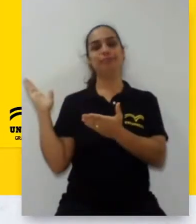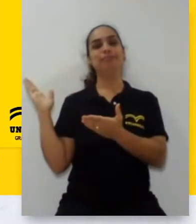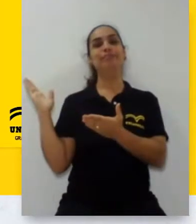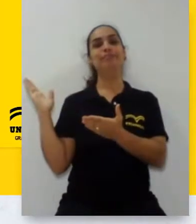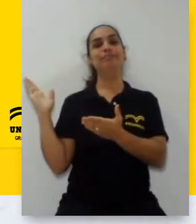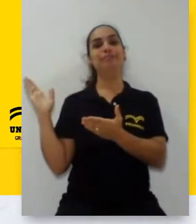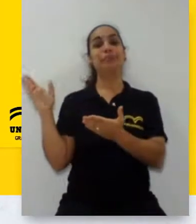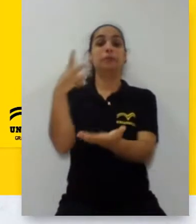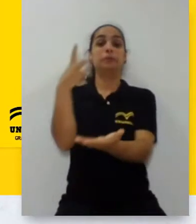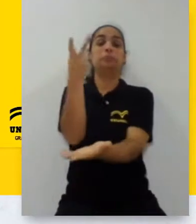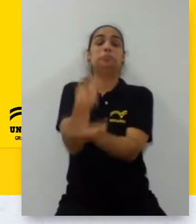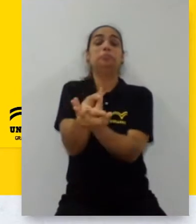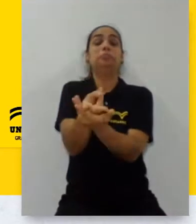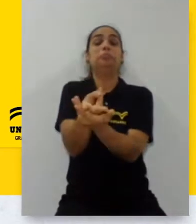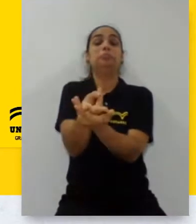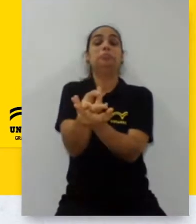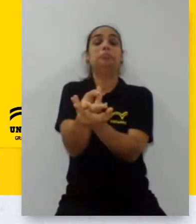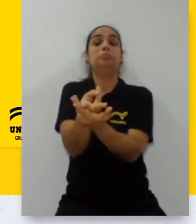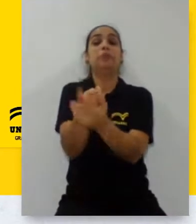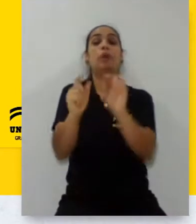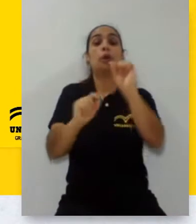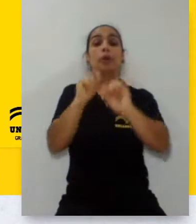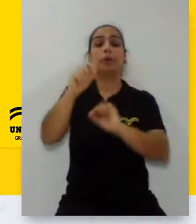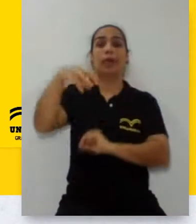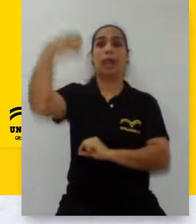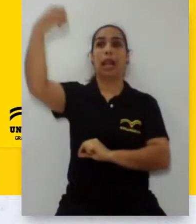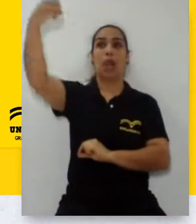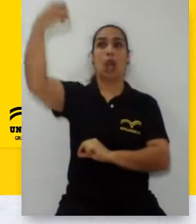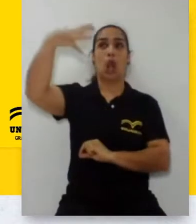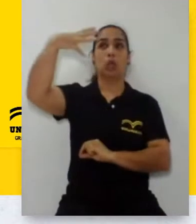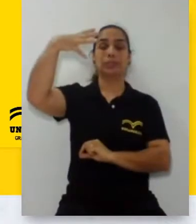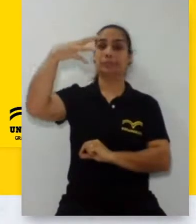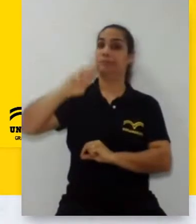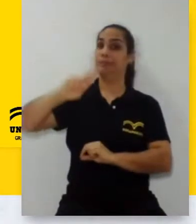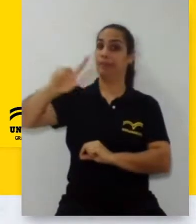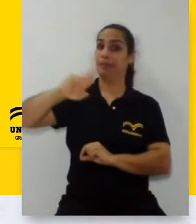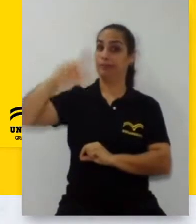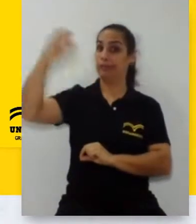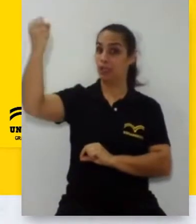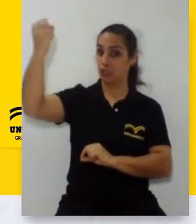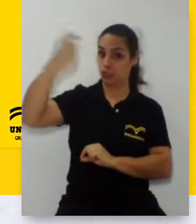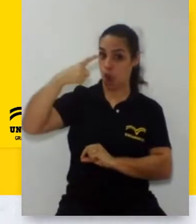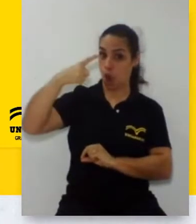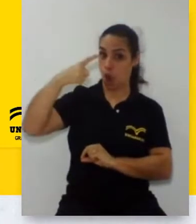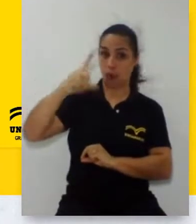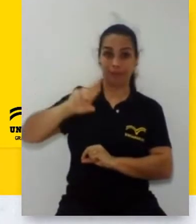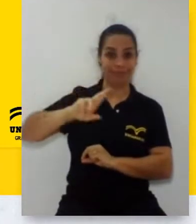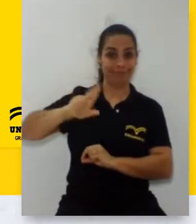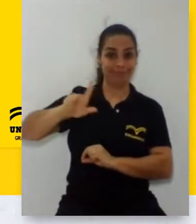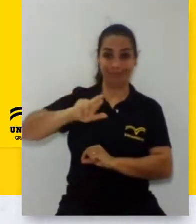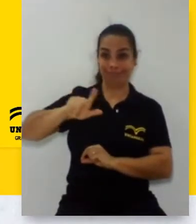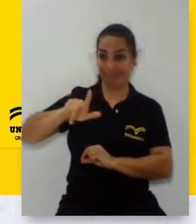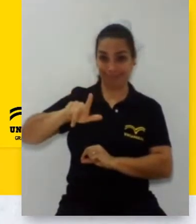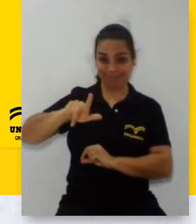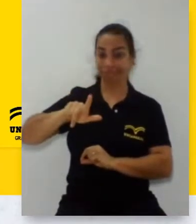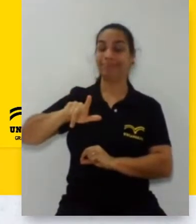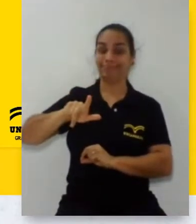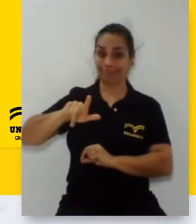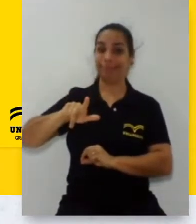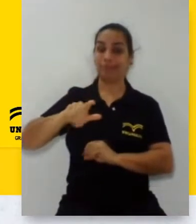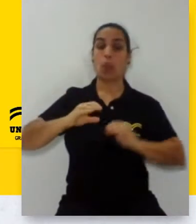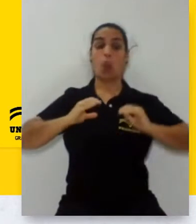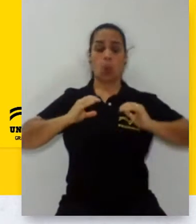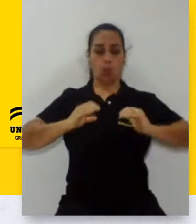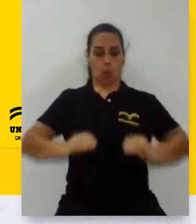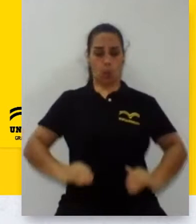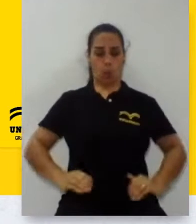mesa, e eu queria falar para vocês o seguinte: comportamento sedentário, pessoal, é você